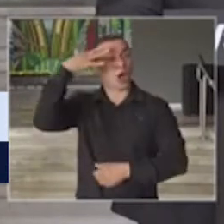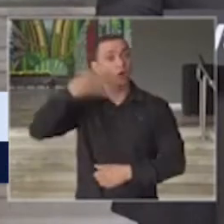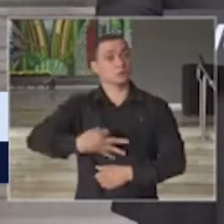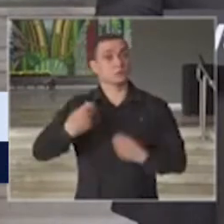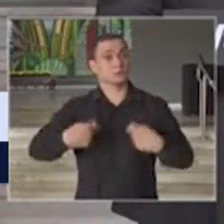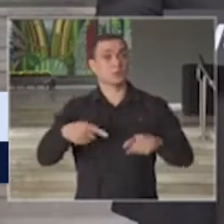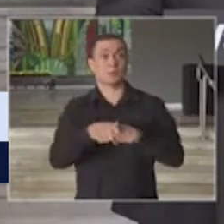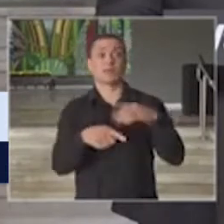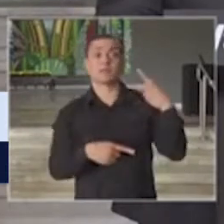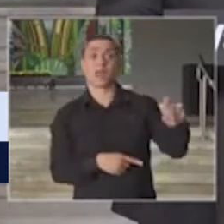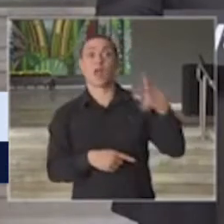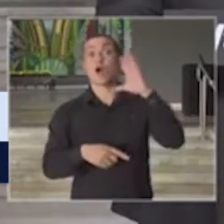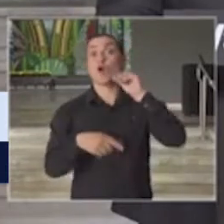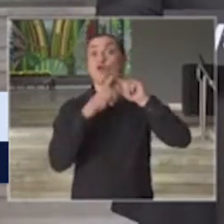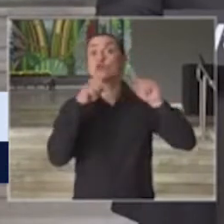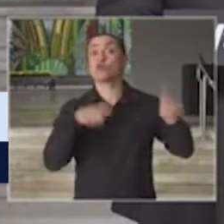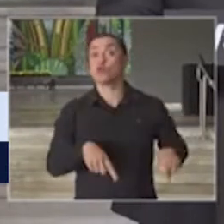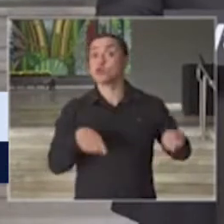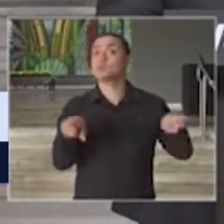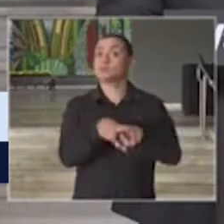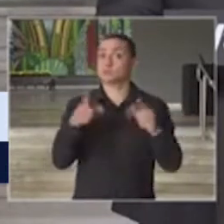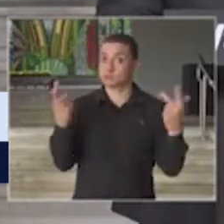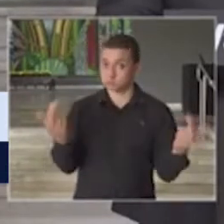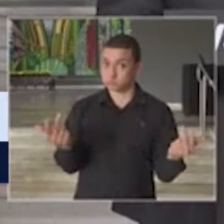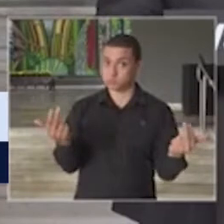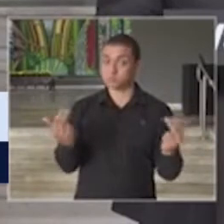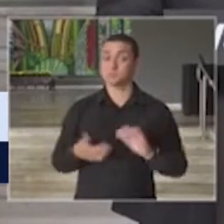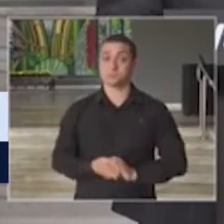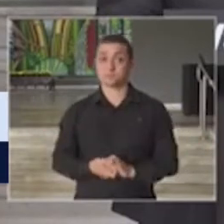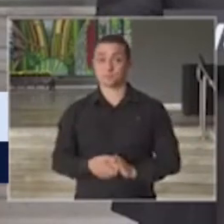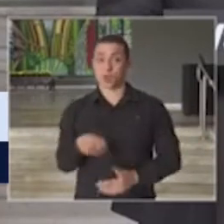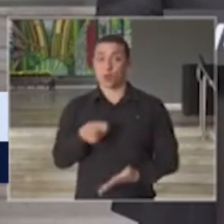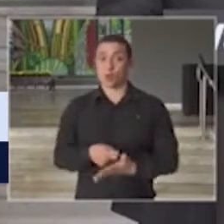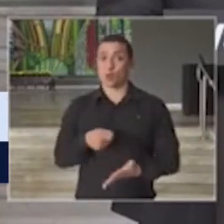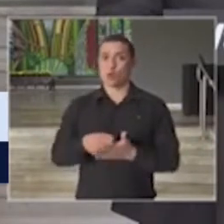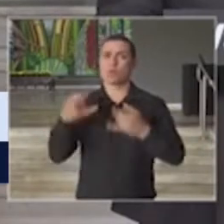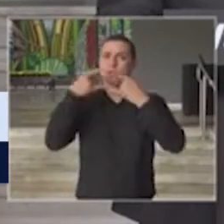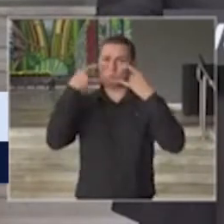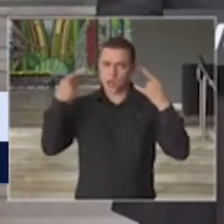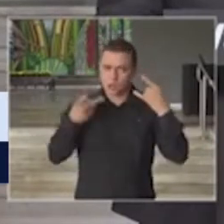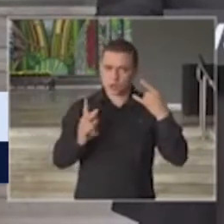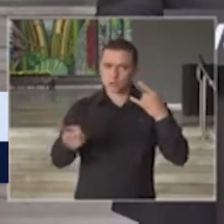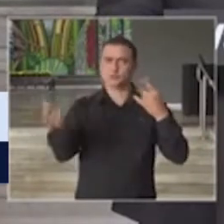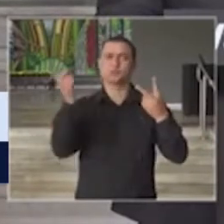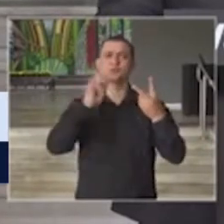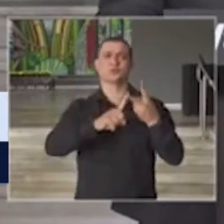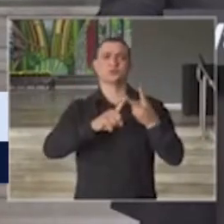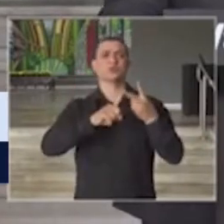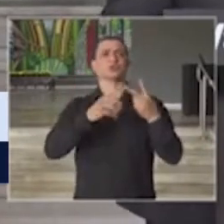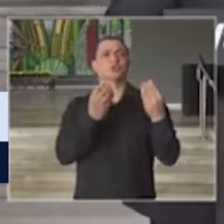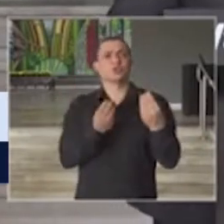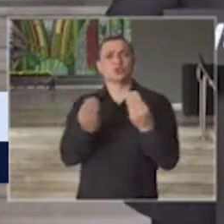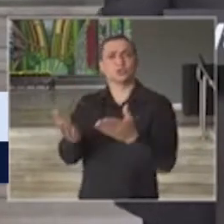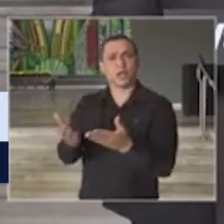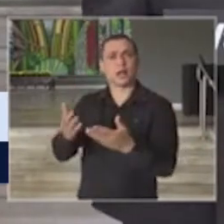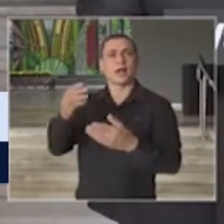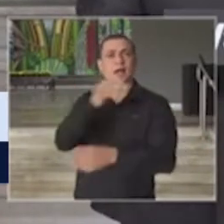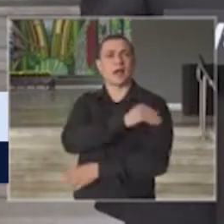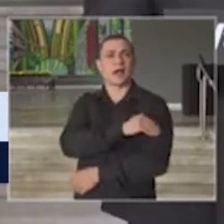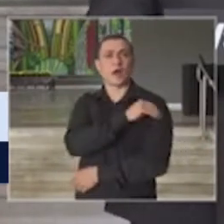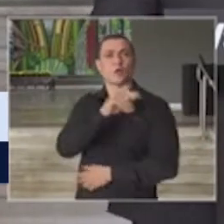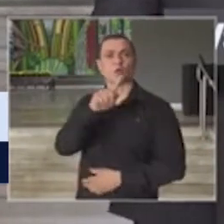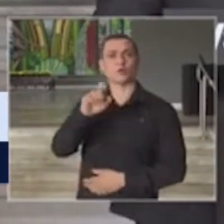os funcionários desses estabelecimentos. A obrigatoriedade do uso de máscara, a obrigatoriedade do fornecimento e uso de álcool em